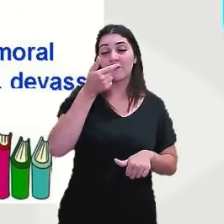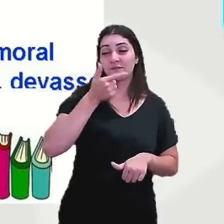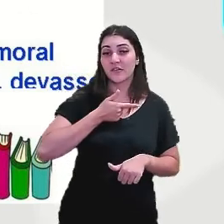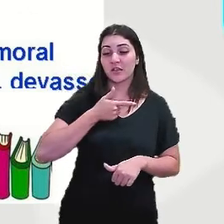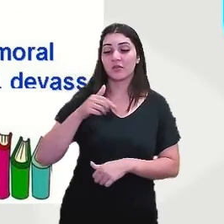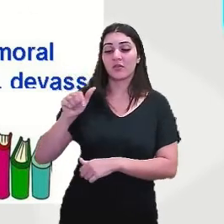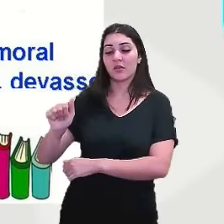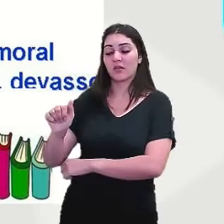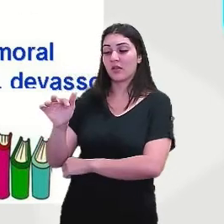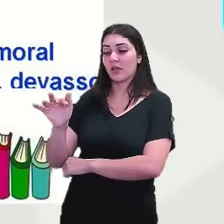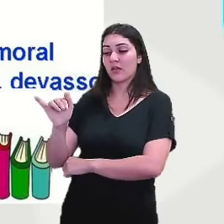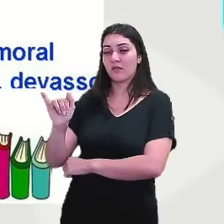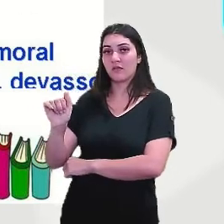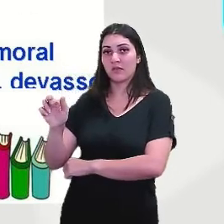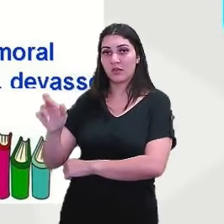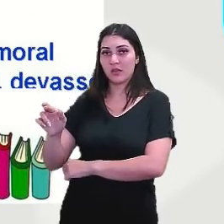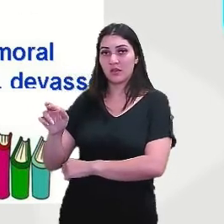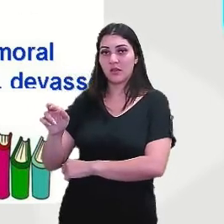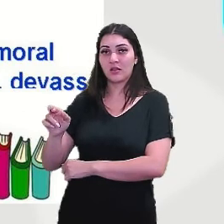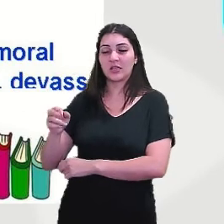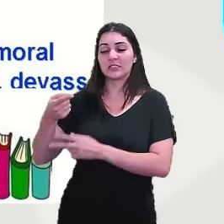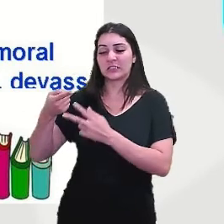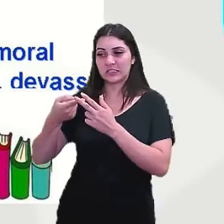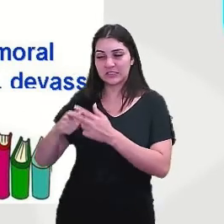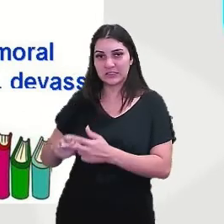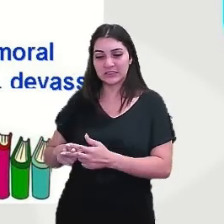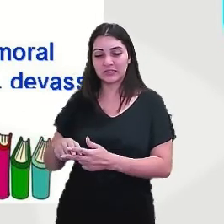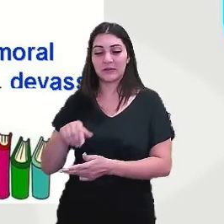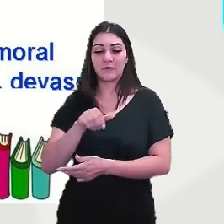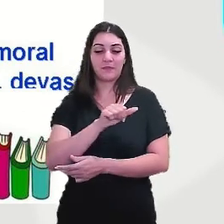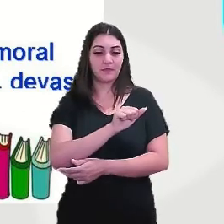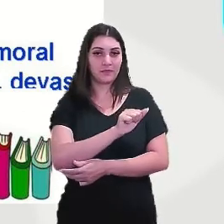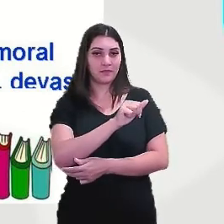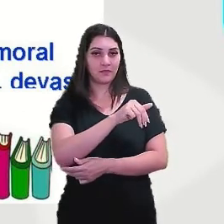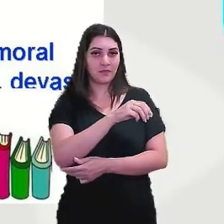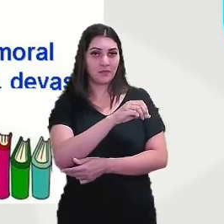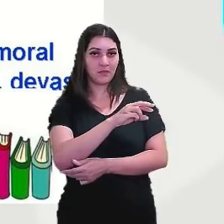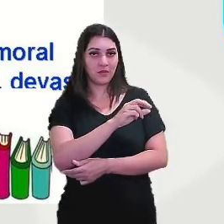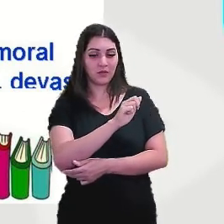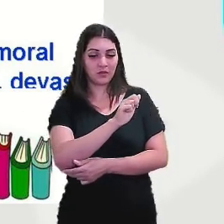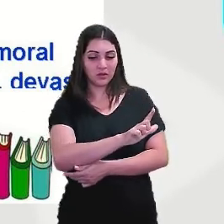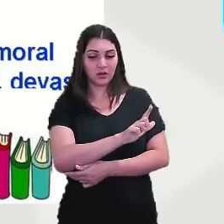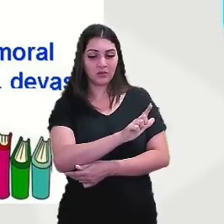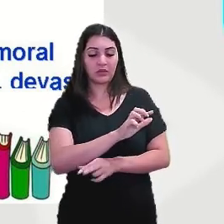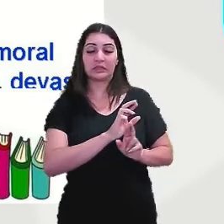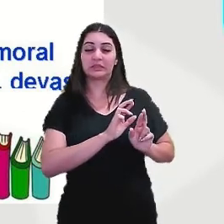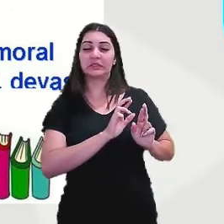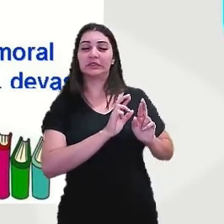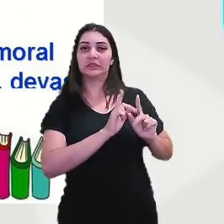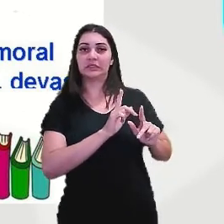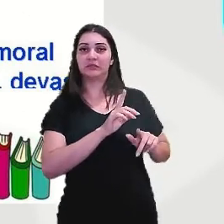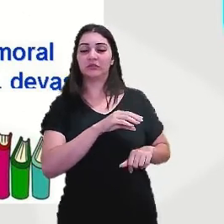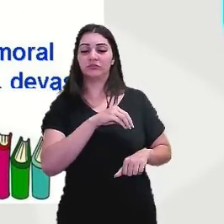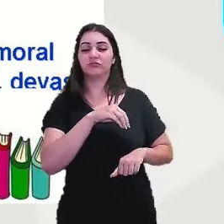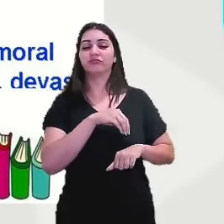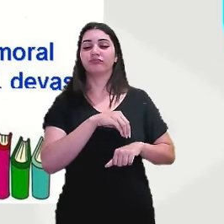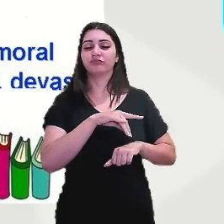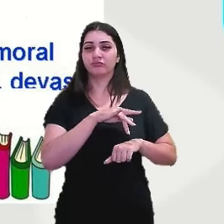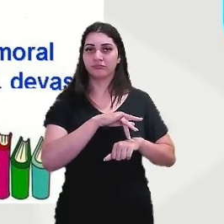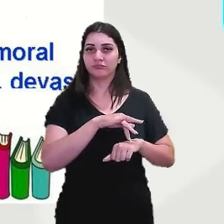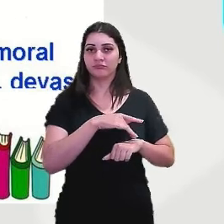costume de algo. Acurado, feito com cuidado, e apurado é